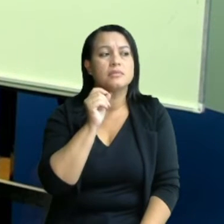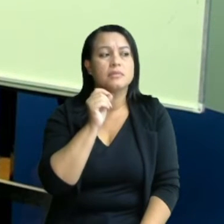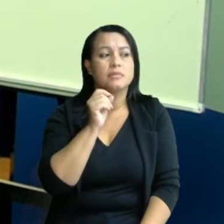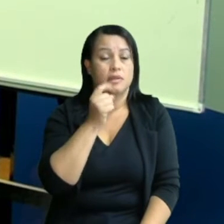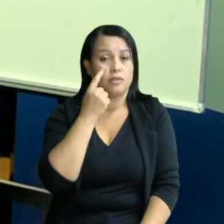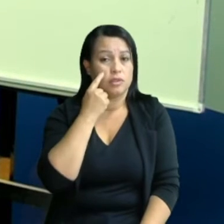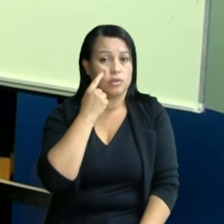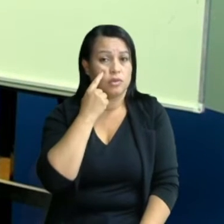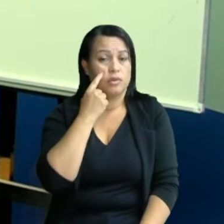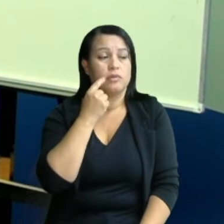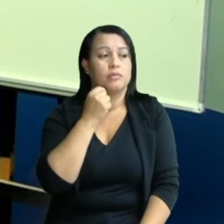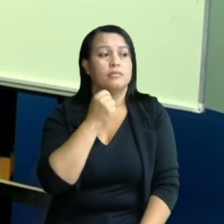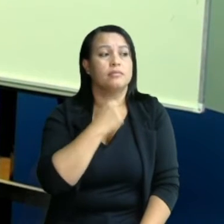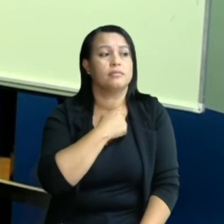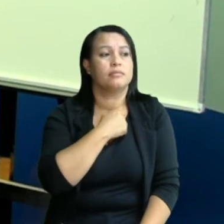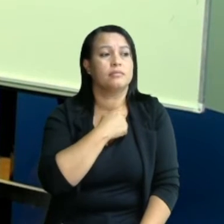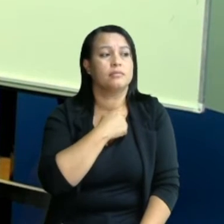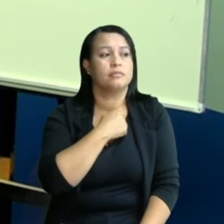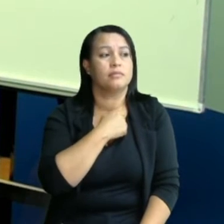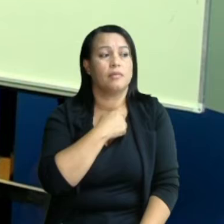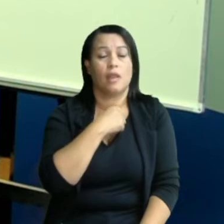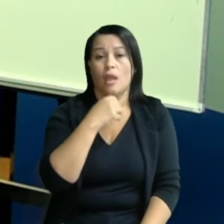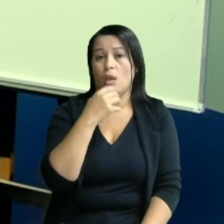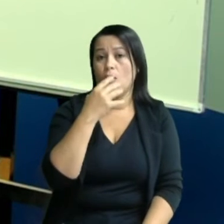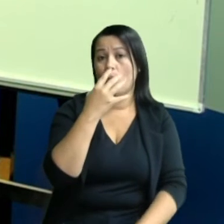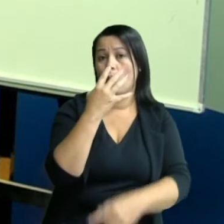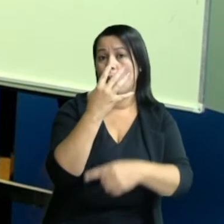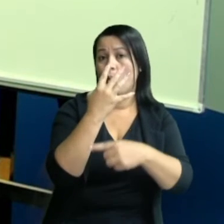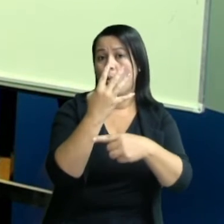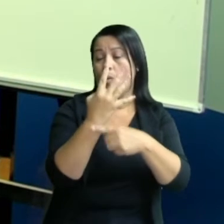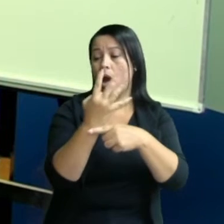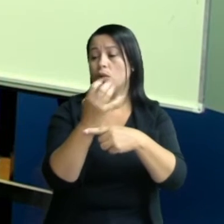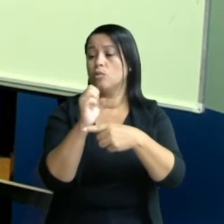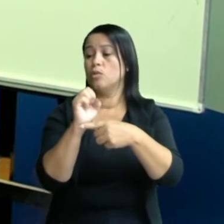aí foi de 4 e de 8, não foi?